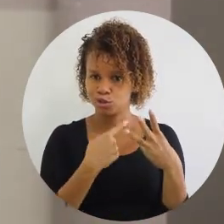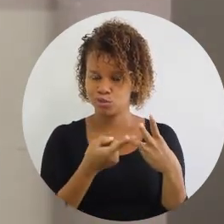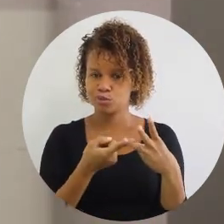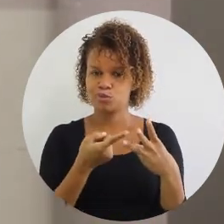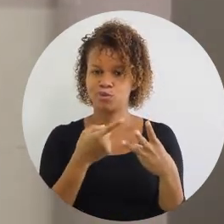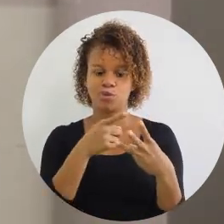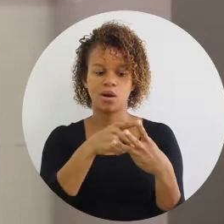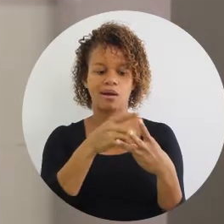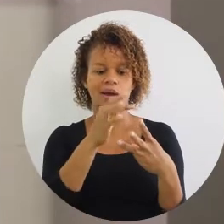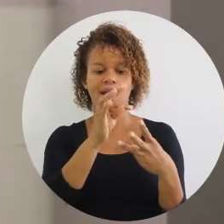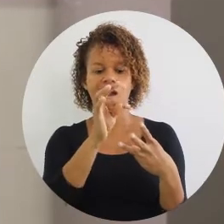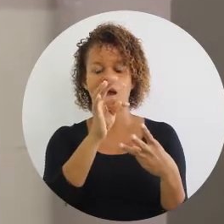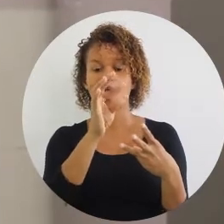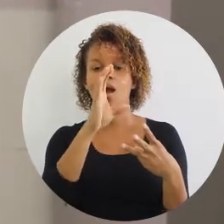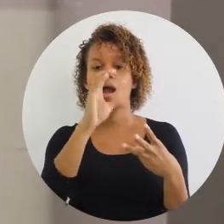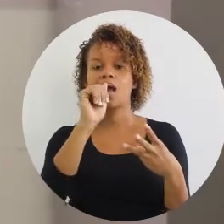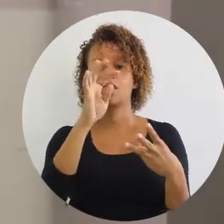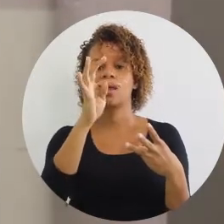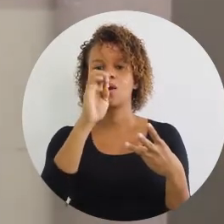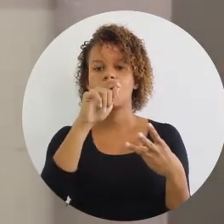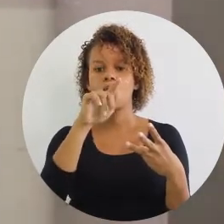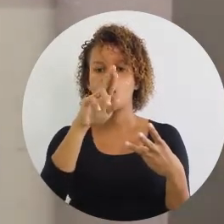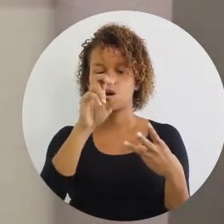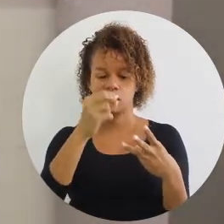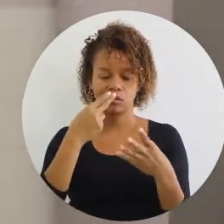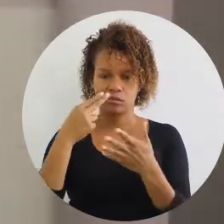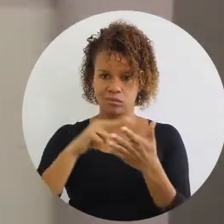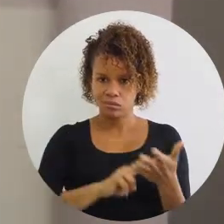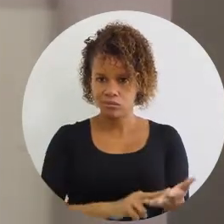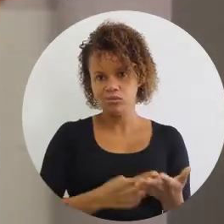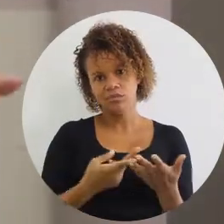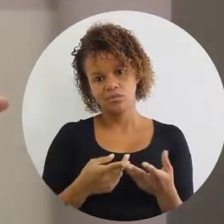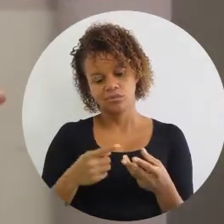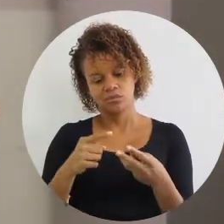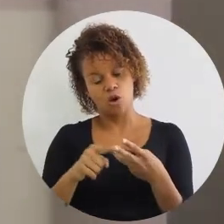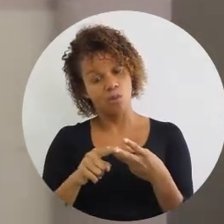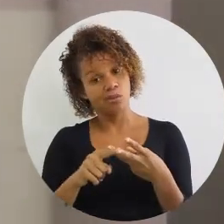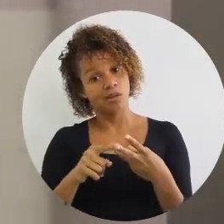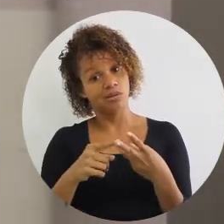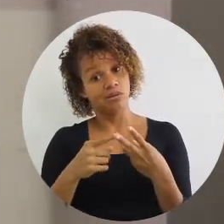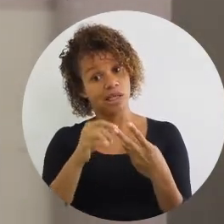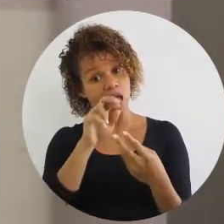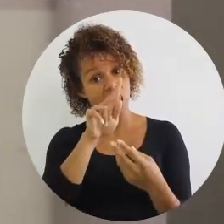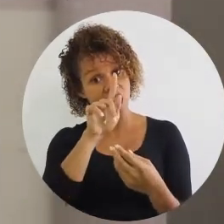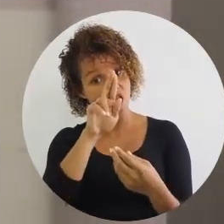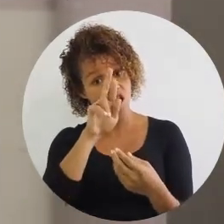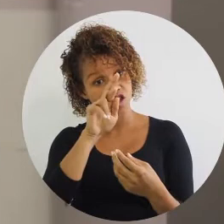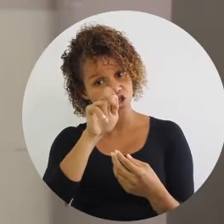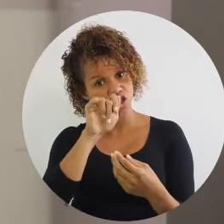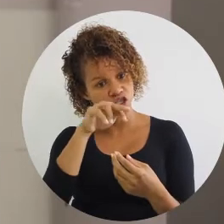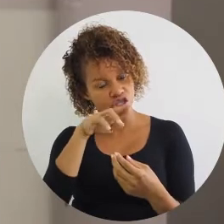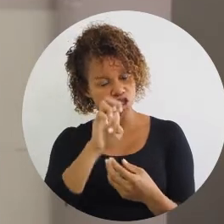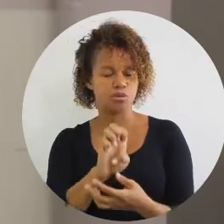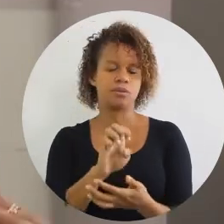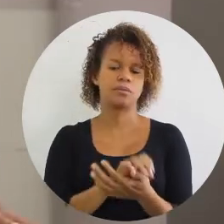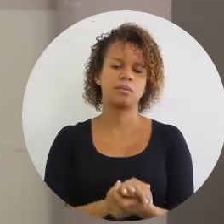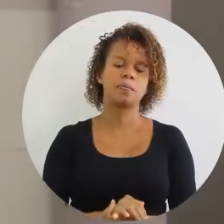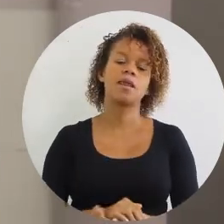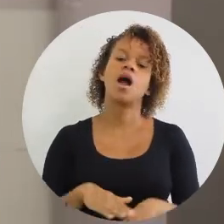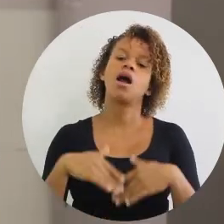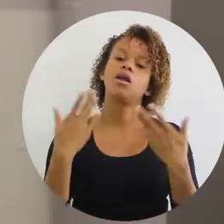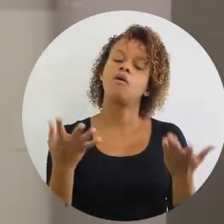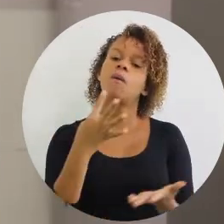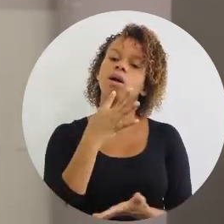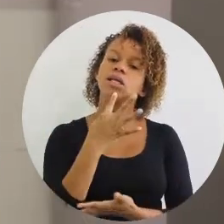ou categorias de regimes aduaneiros especiais, ou de regimes aduaneiros de forma geral. Vamos